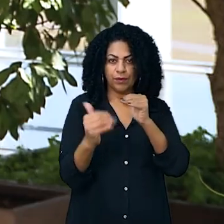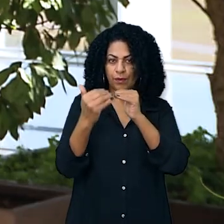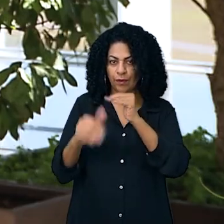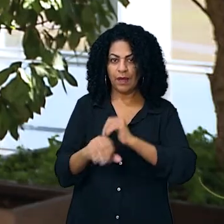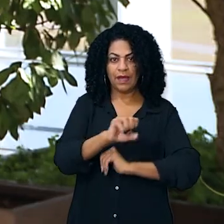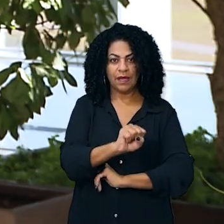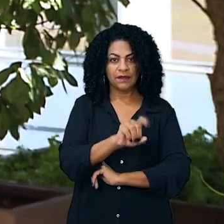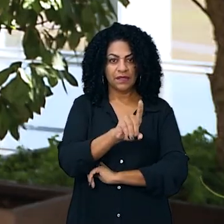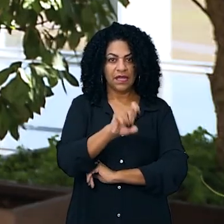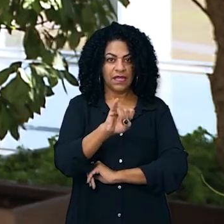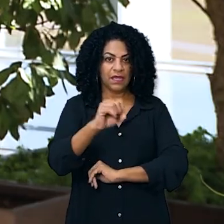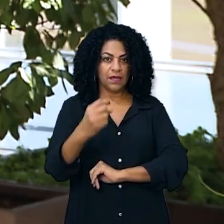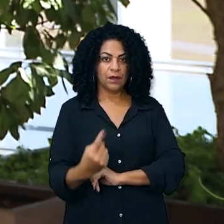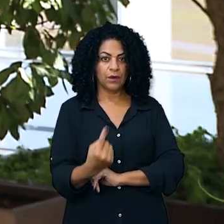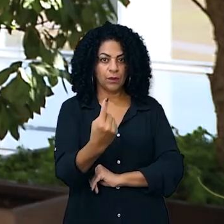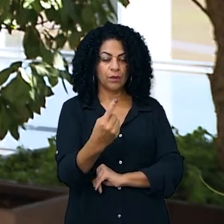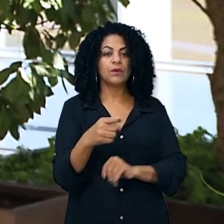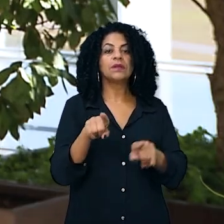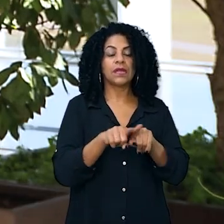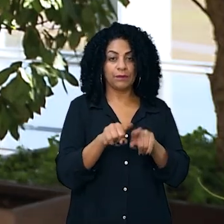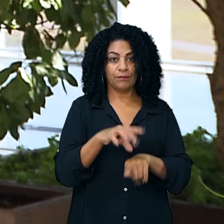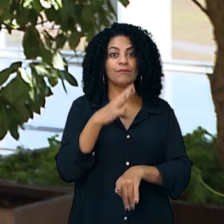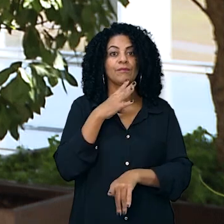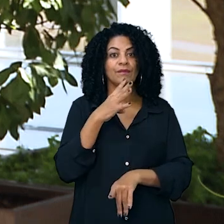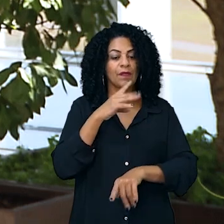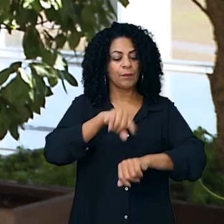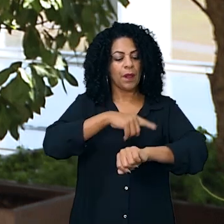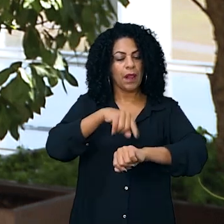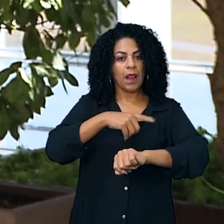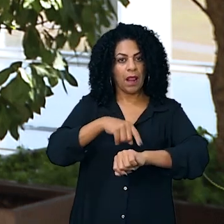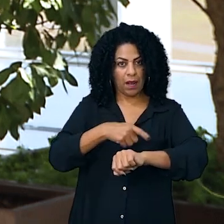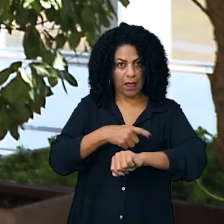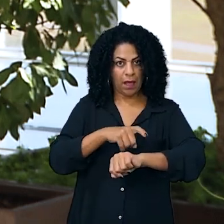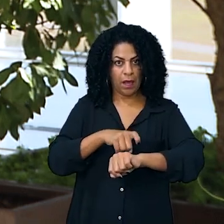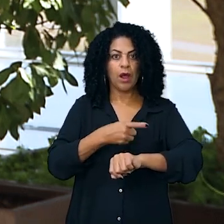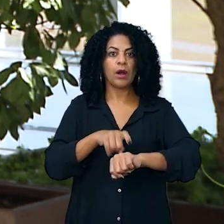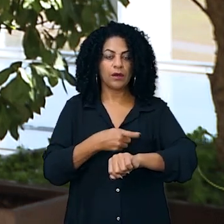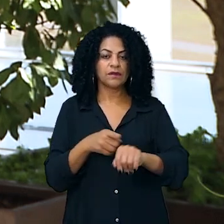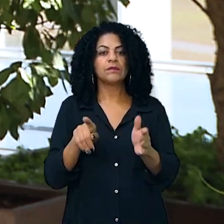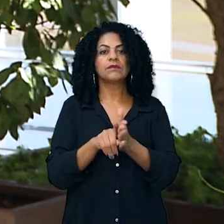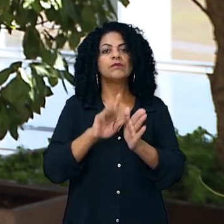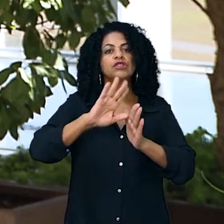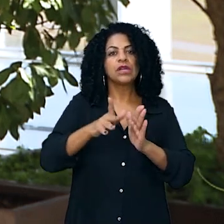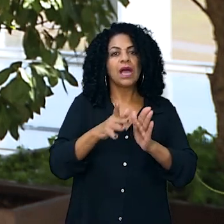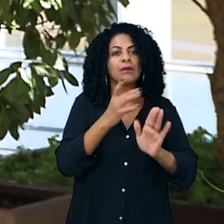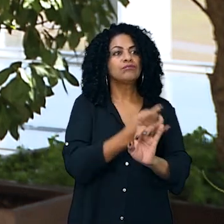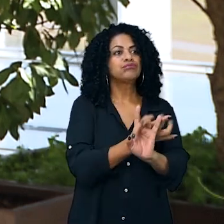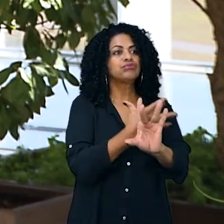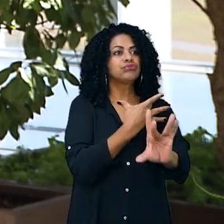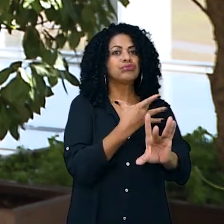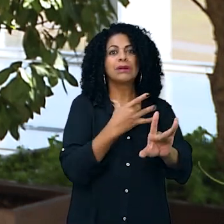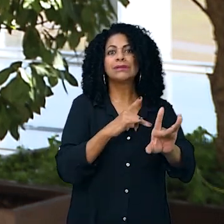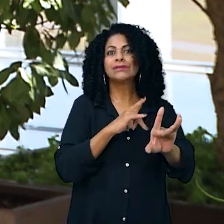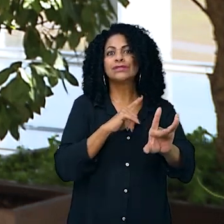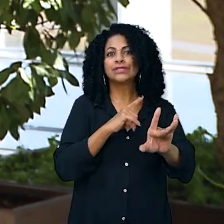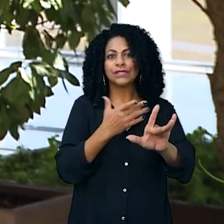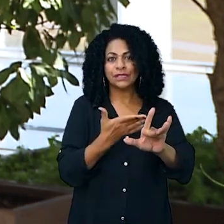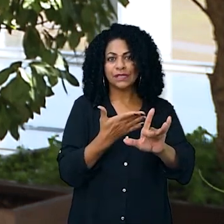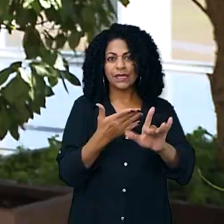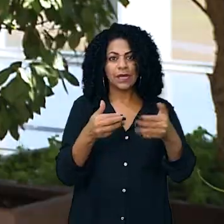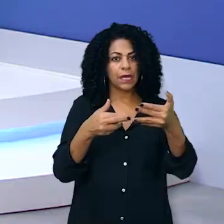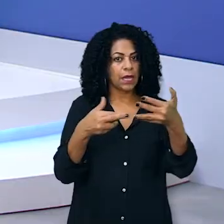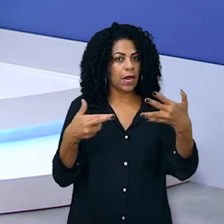SDI1 reconheceu o direito da professora a horas extras realizadas na plataforma digital de ensino à distância. Não cabe